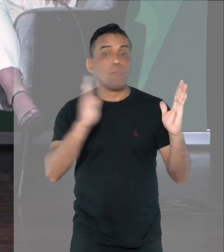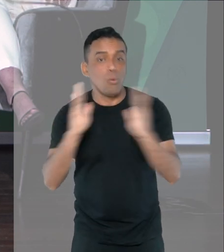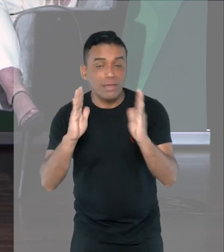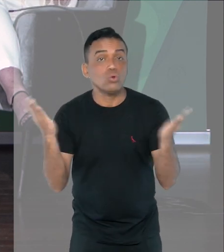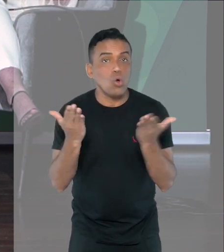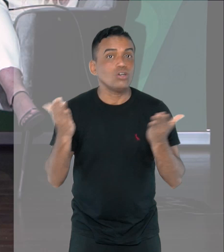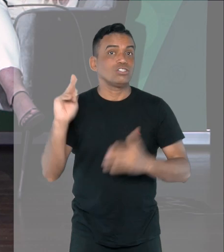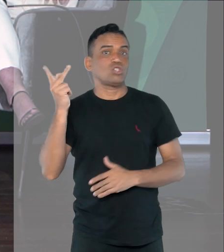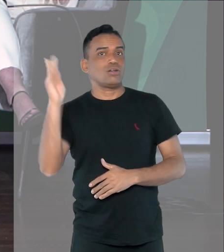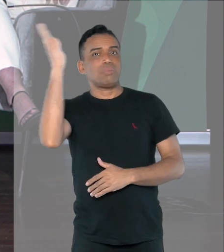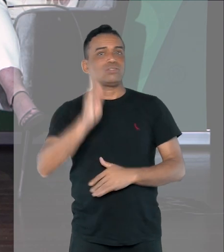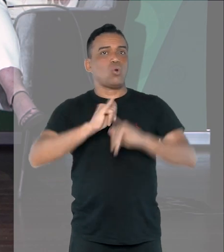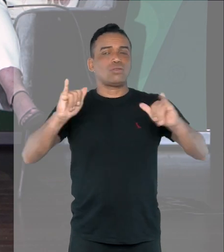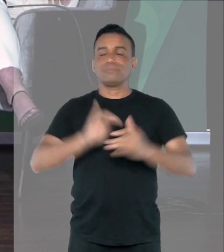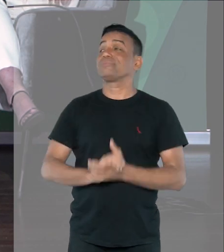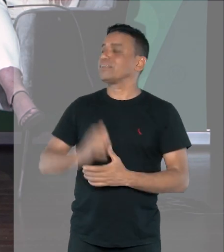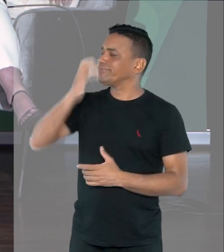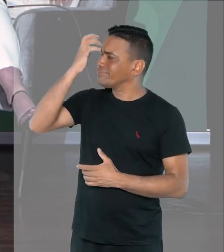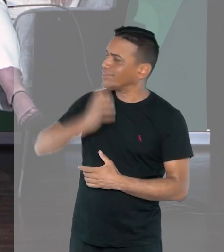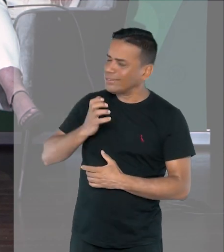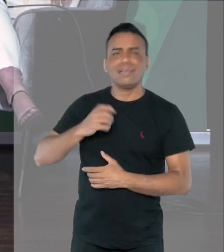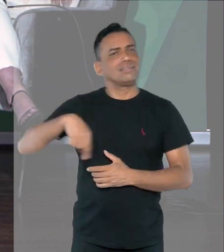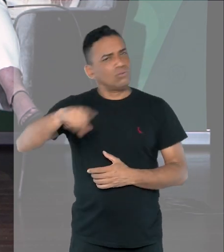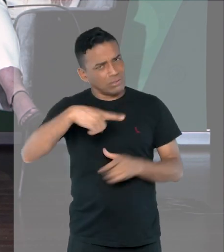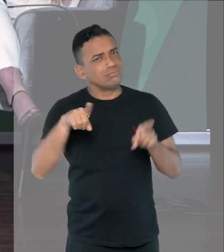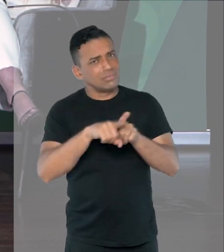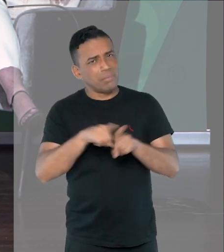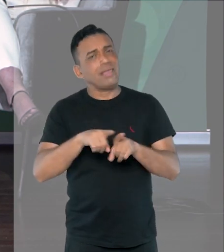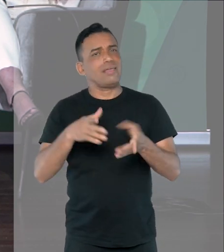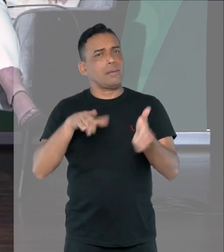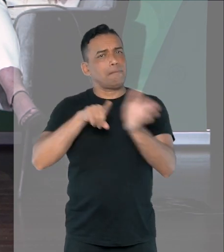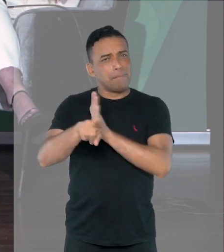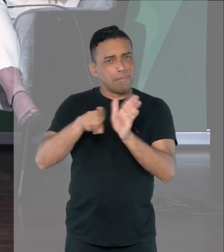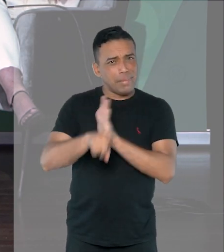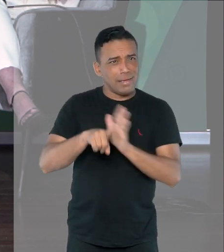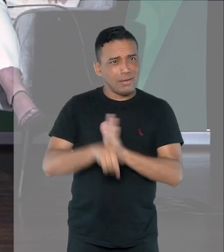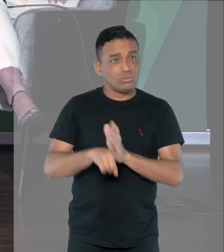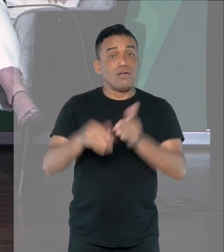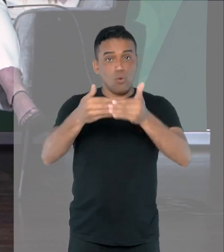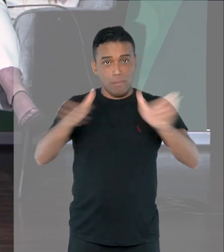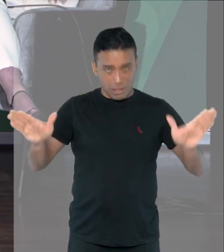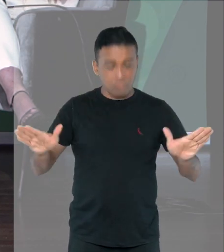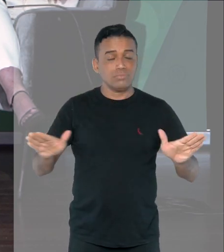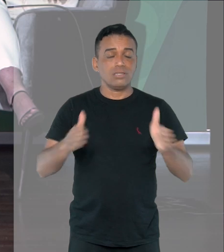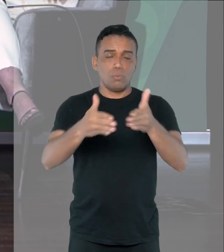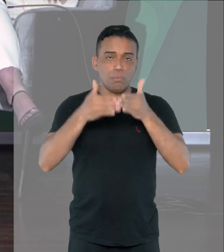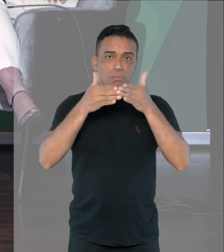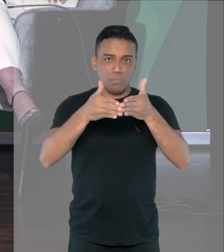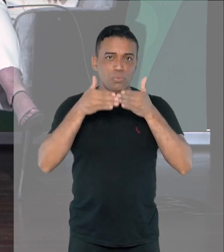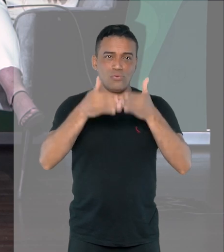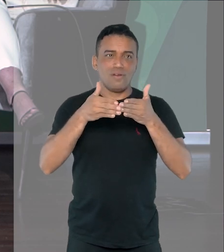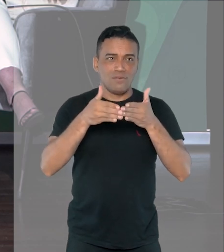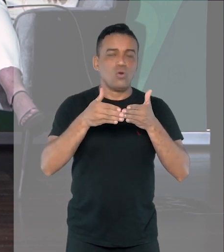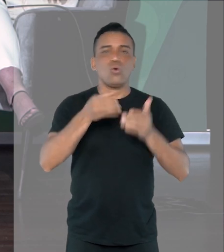Brasil. Tenho certeza que muitos de vocês também, talvez, gostariam de perguntar, né? Então, vamos abrir, por favor,